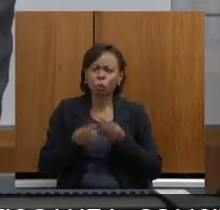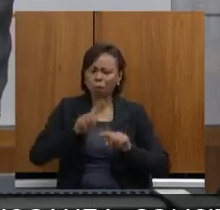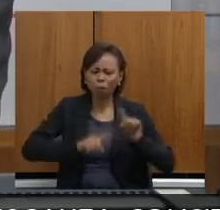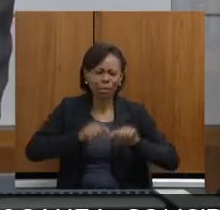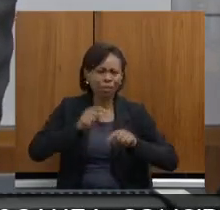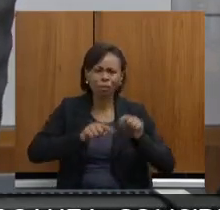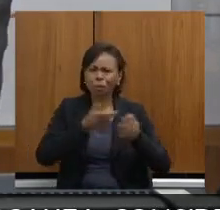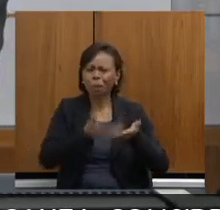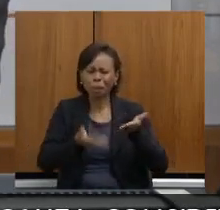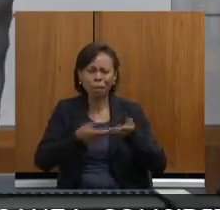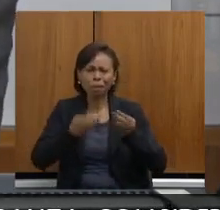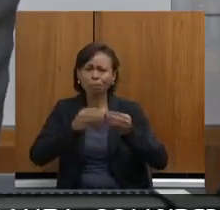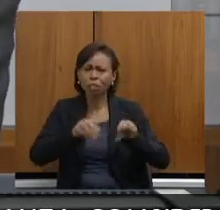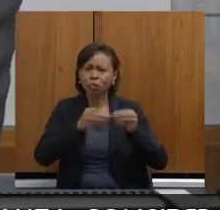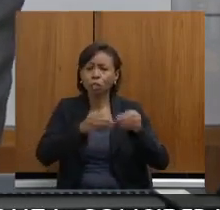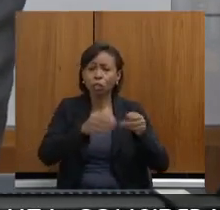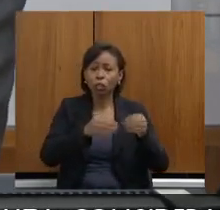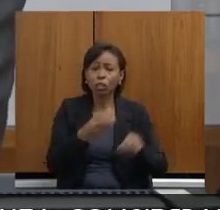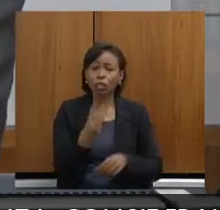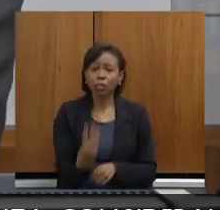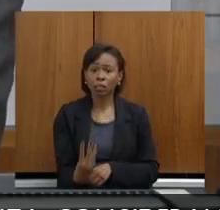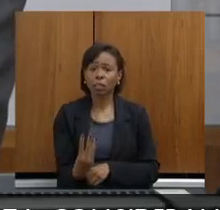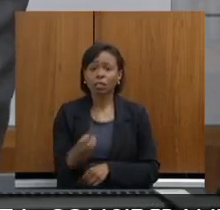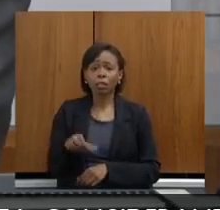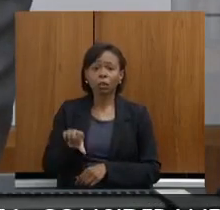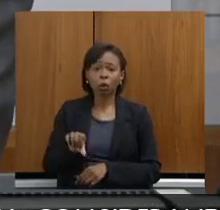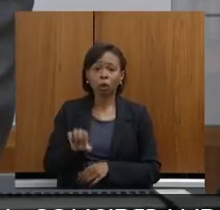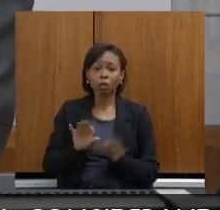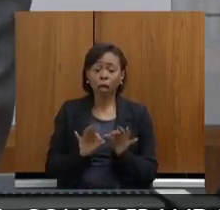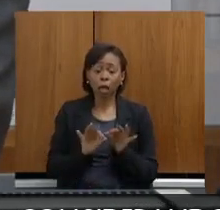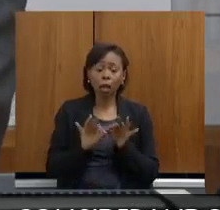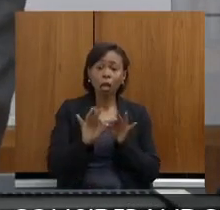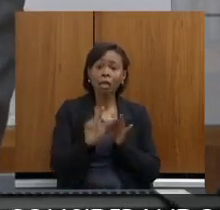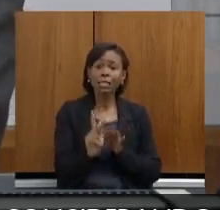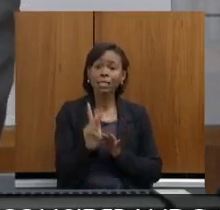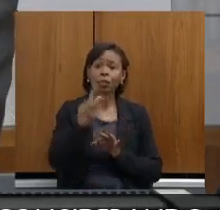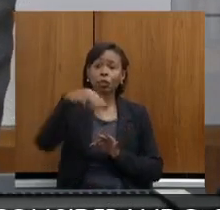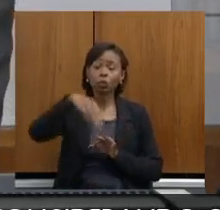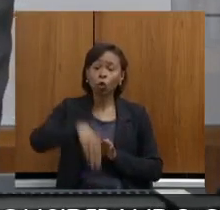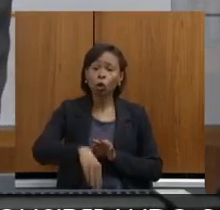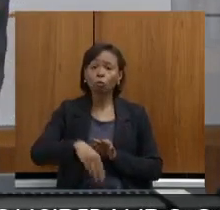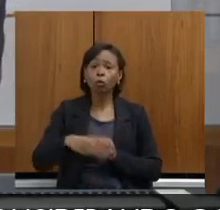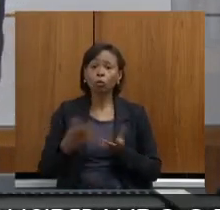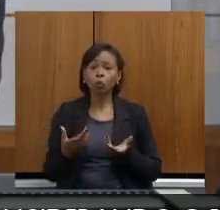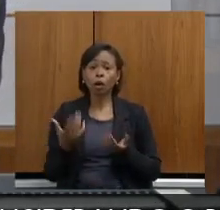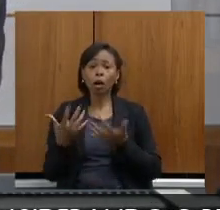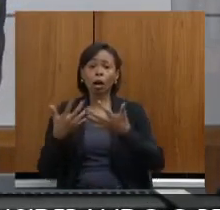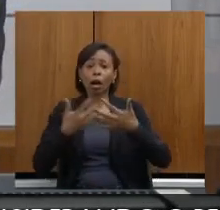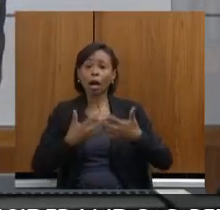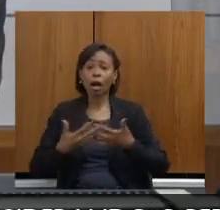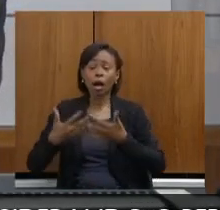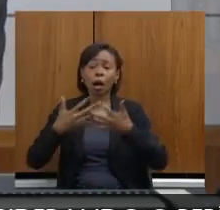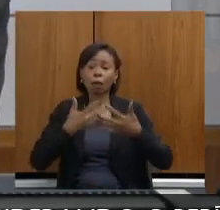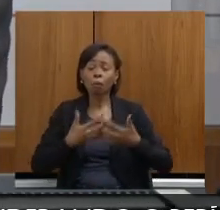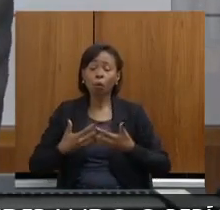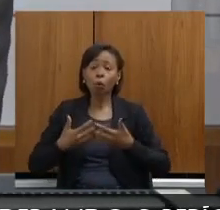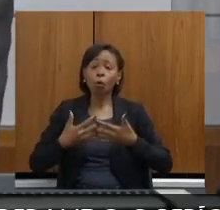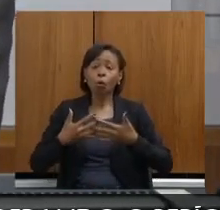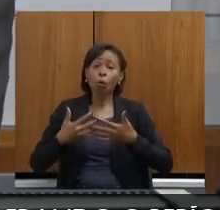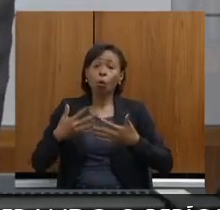39 km que as pessoas nas carretas de moravam quatro horas para andar 39km solitário